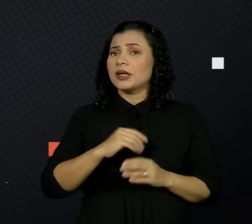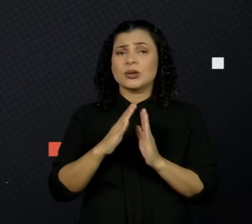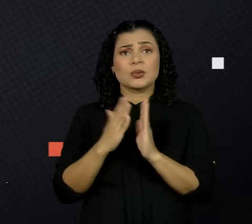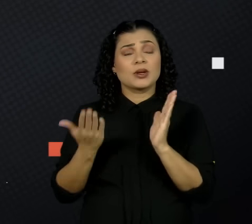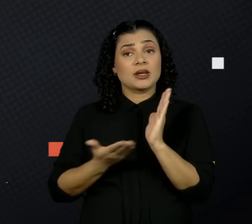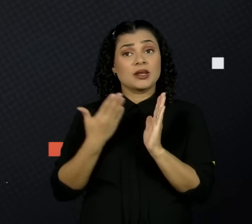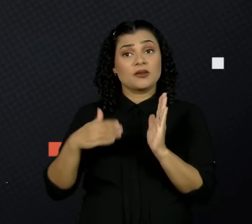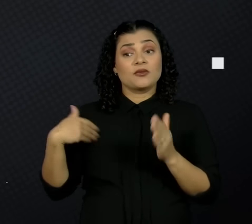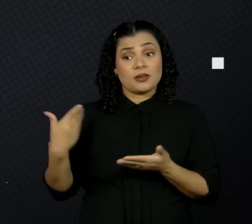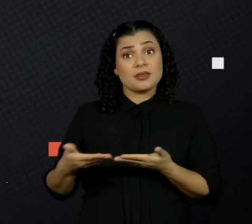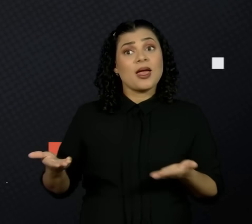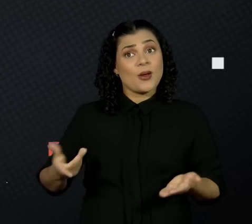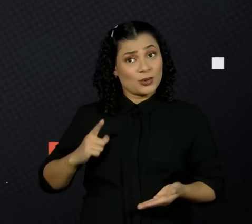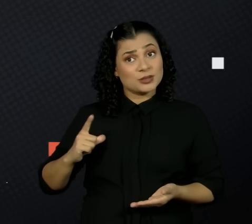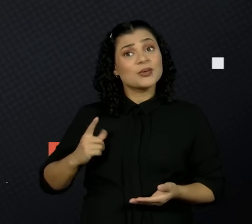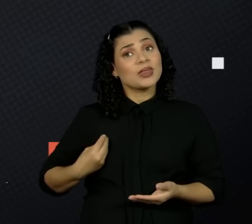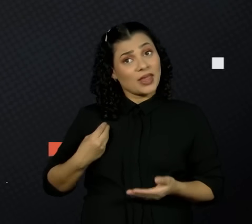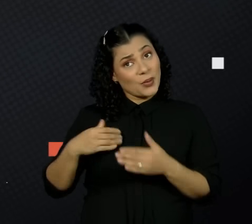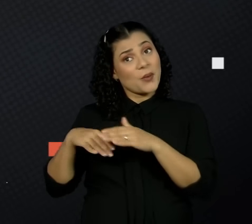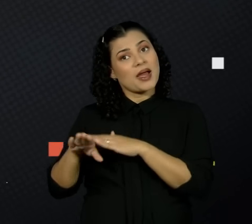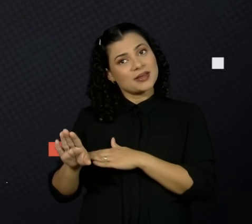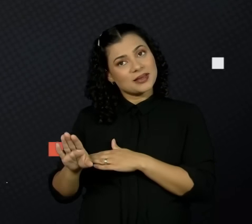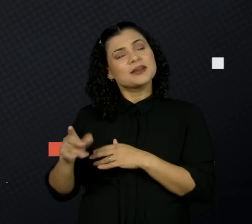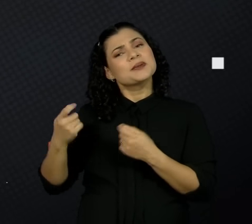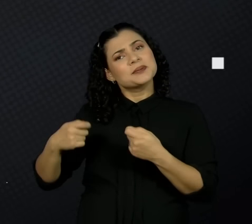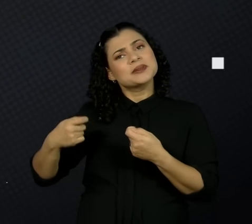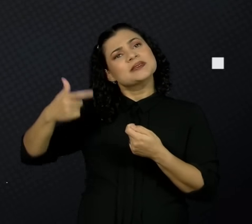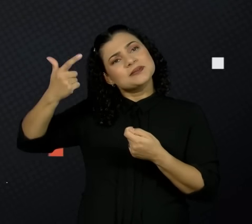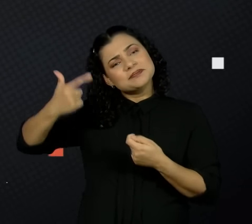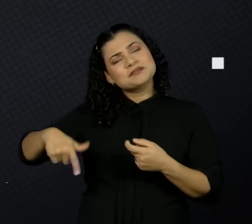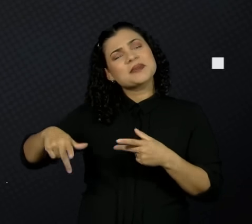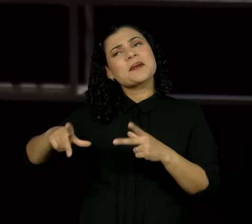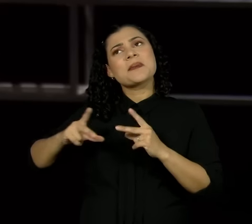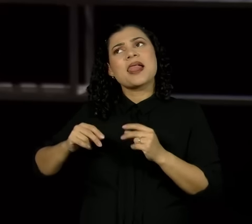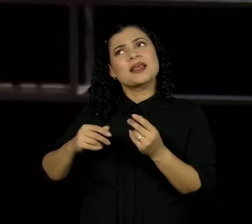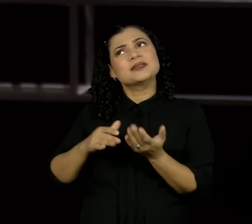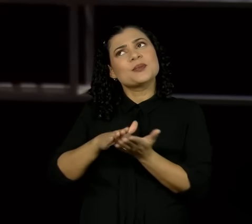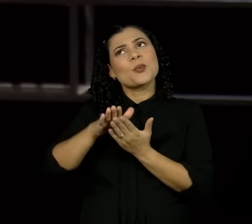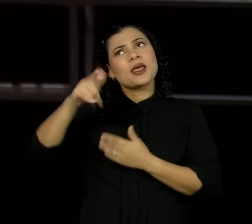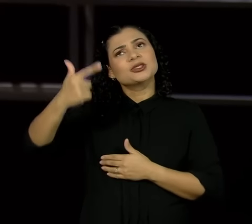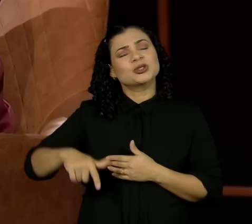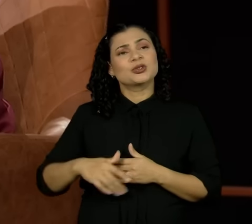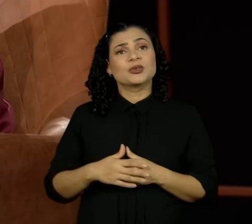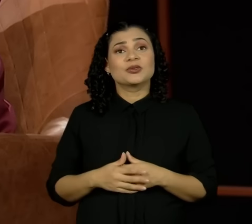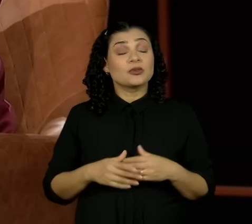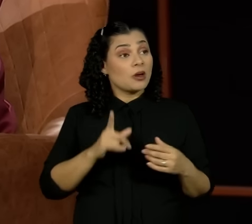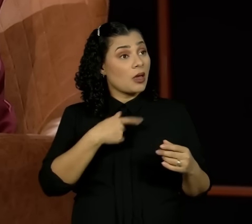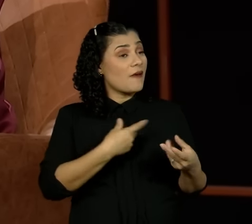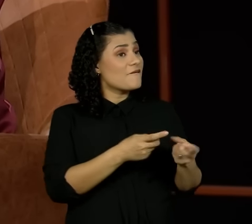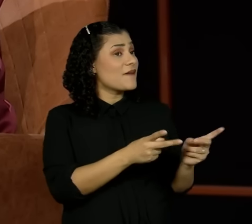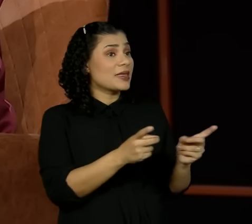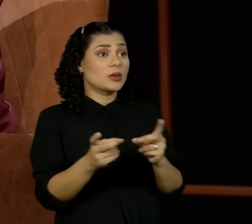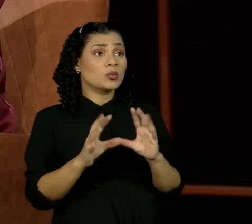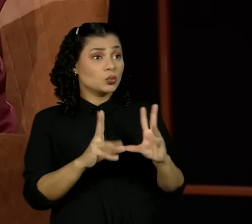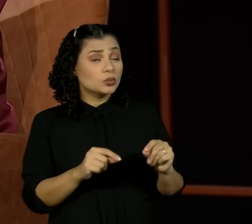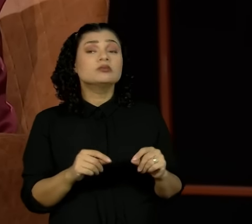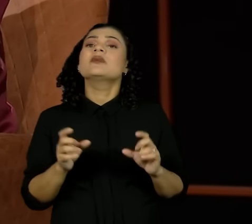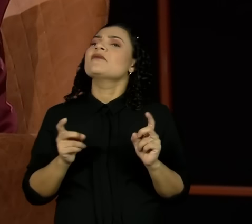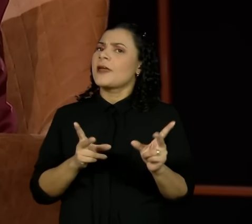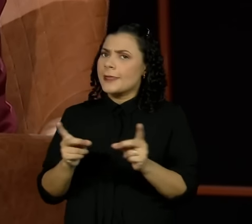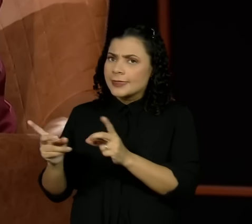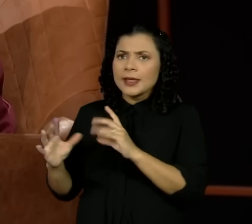livro eu tenho ainda guardado, merecia ser republicado. Virou uma edição disputadíssima, né? Ele vendeu tudo, vendeu